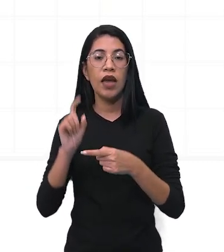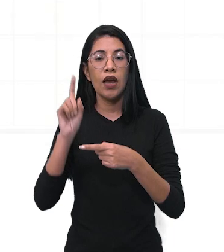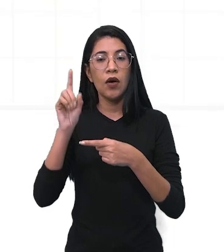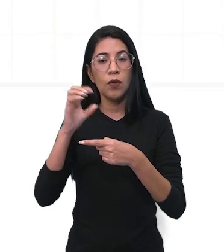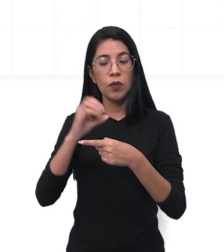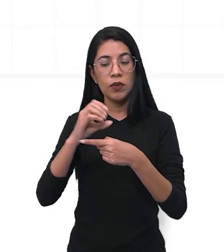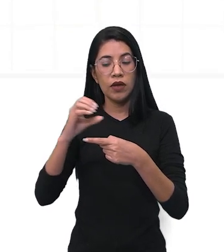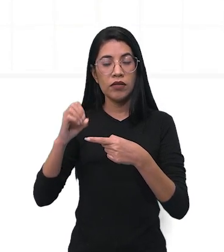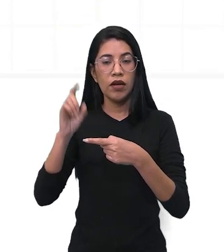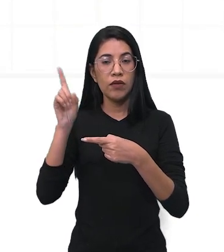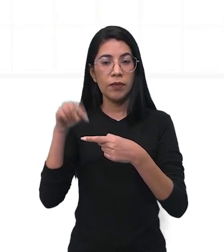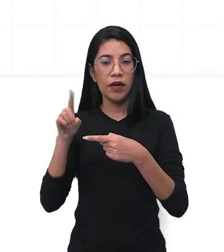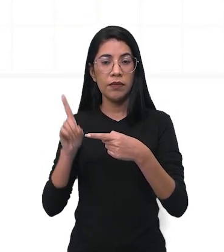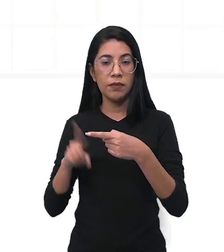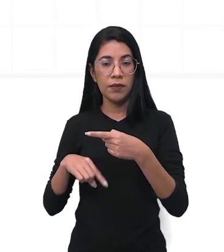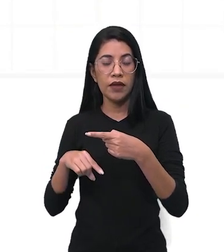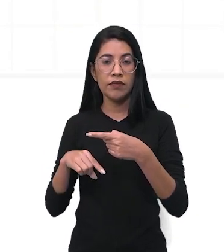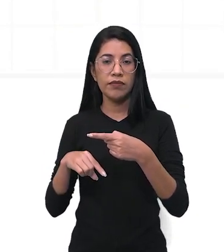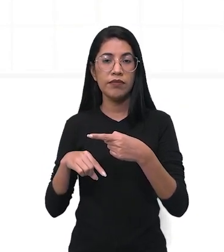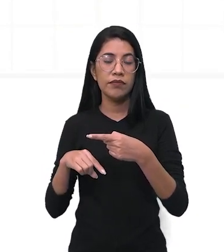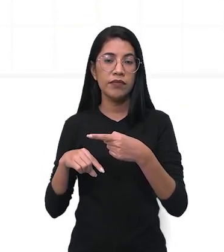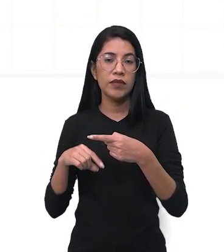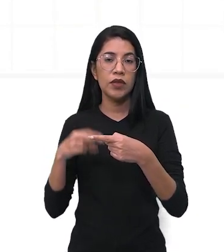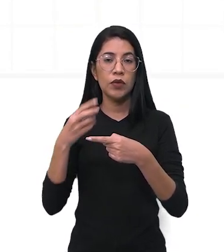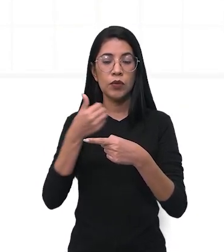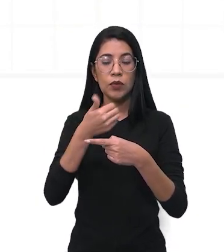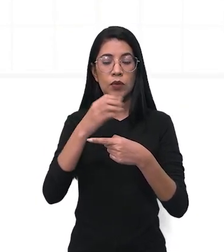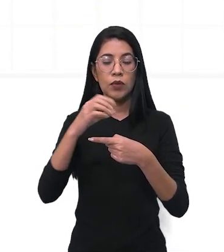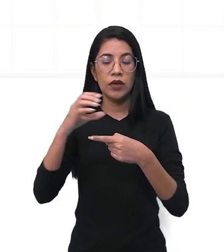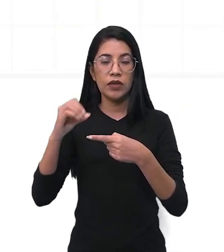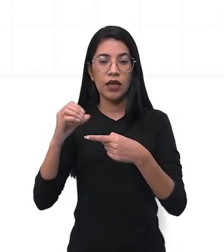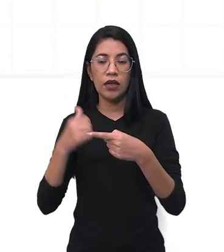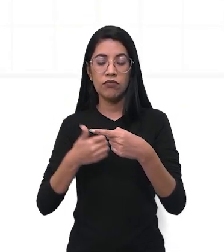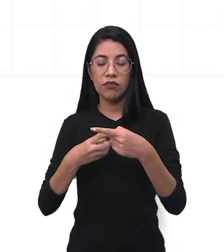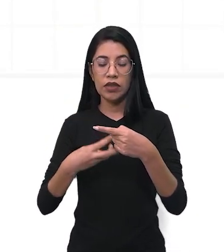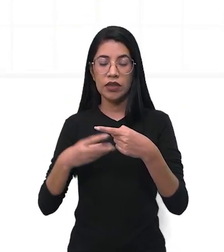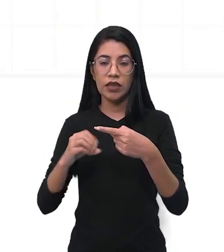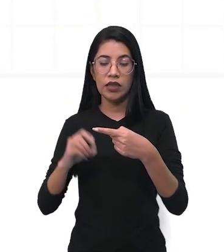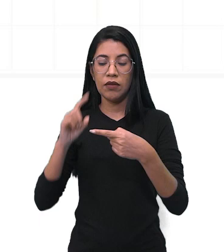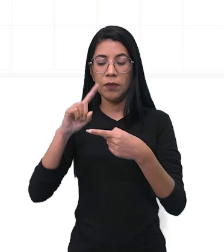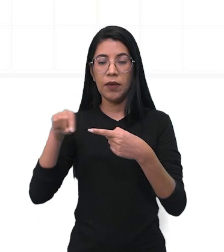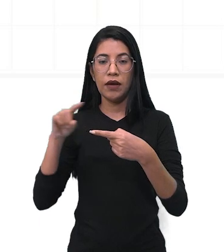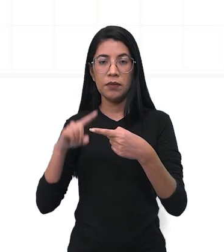fração. Simplificando essa fração, eu tenho agora